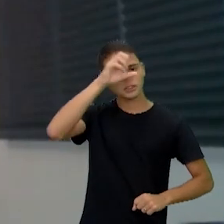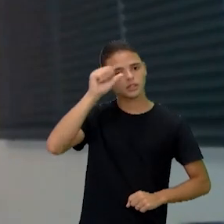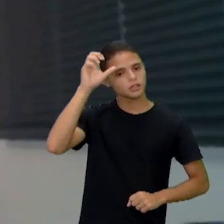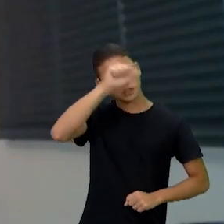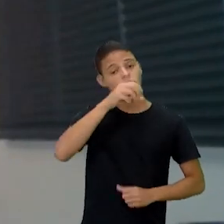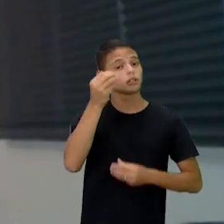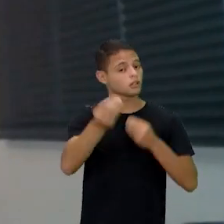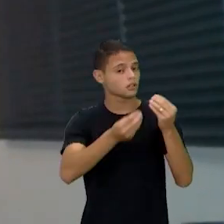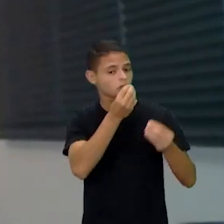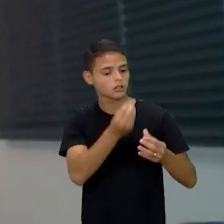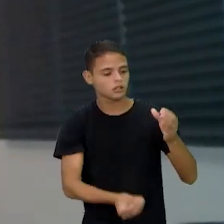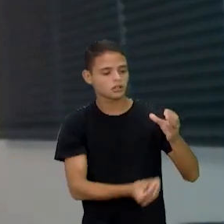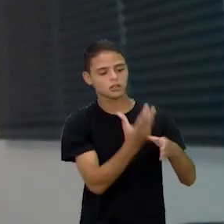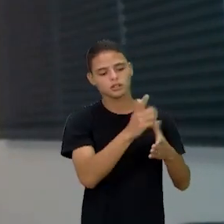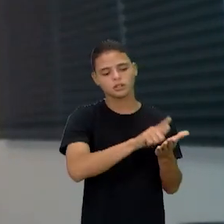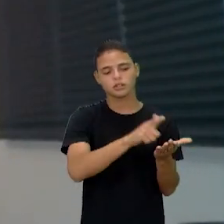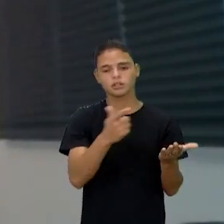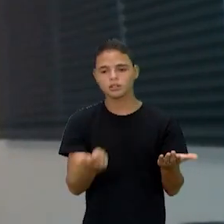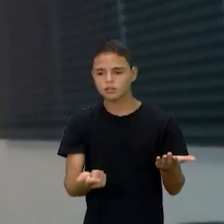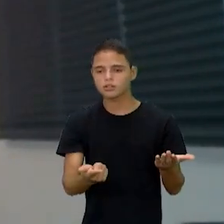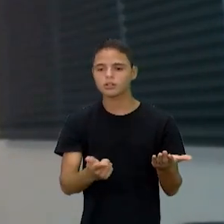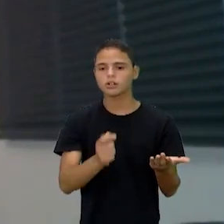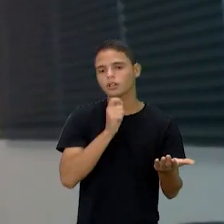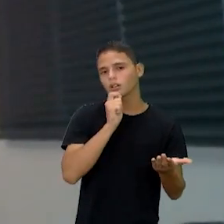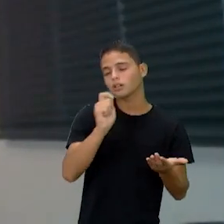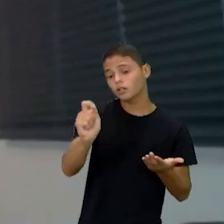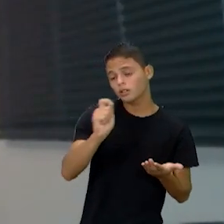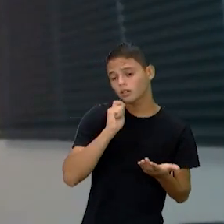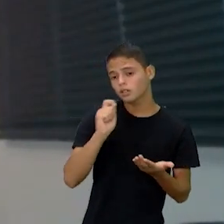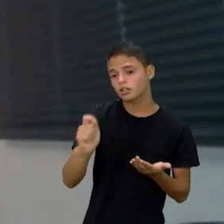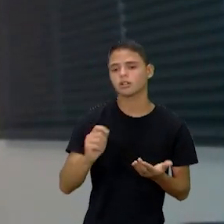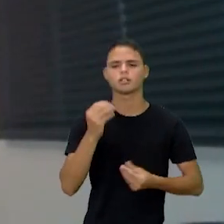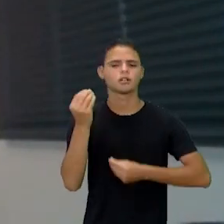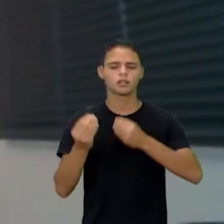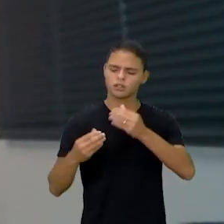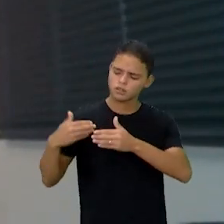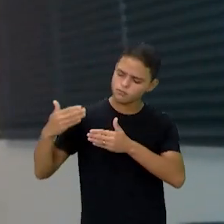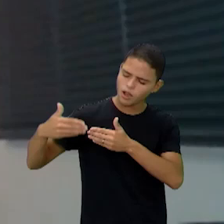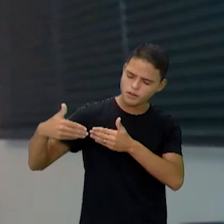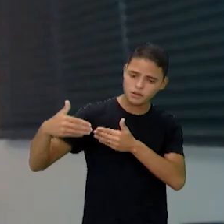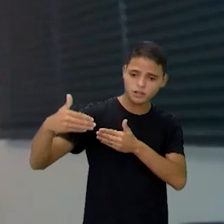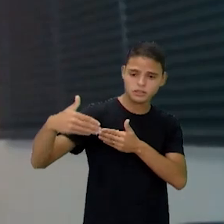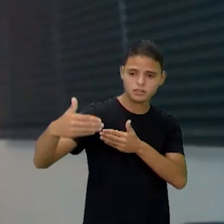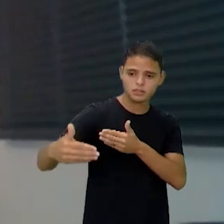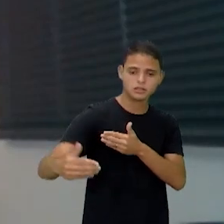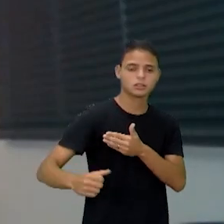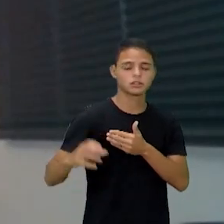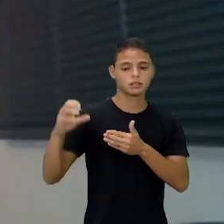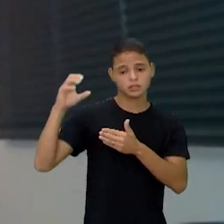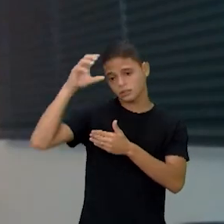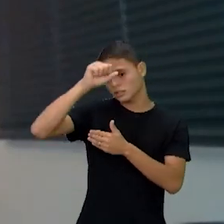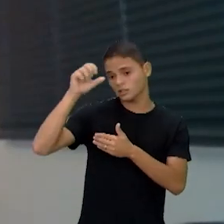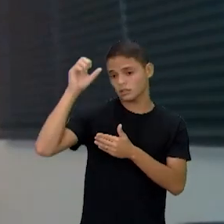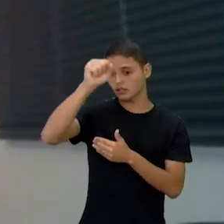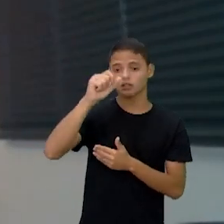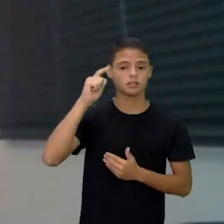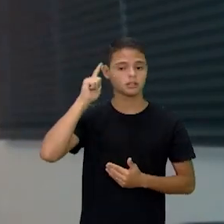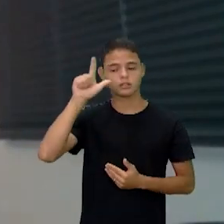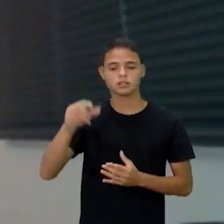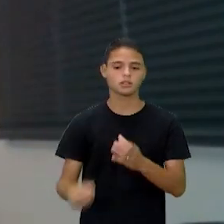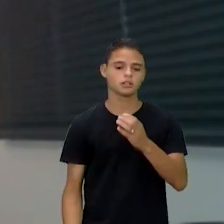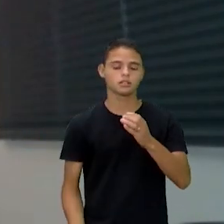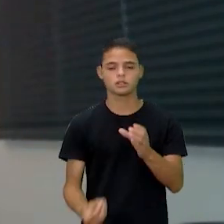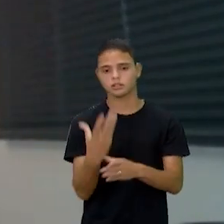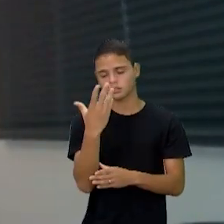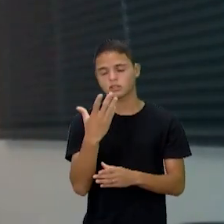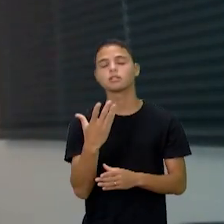se constrói um jornal. Então, são todos procedimentos que ela foi aprendendo ao longo do processo para que ela pudesse construir